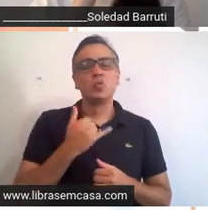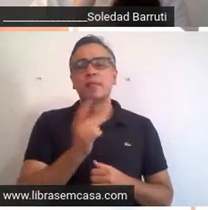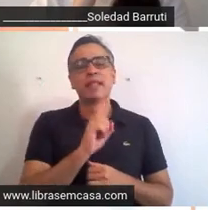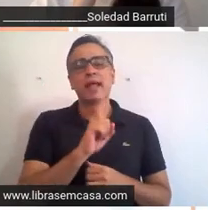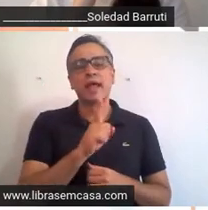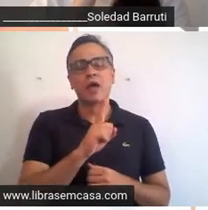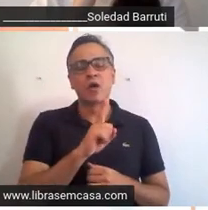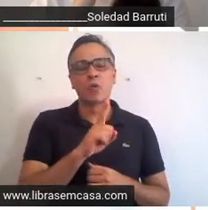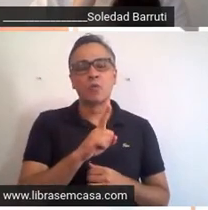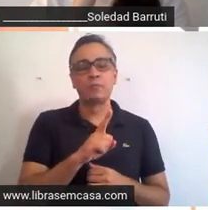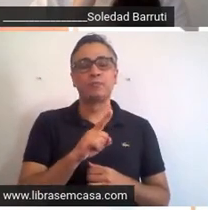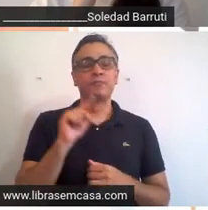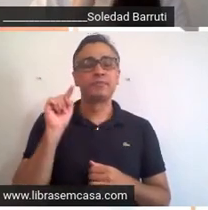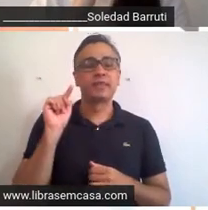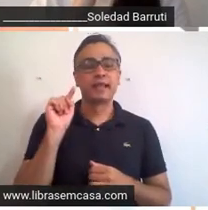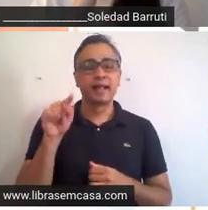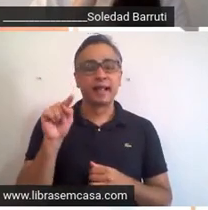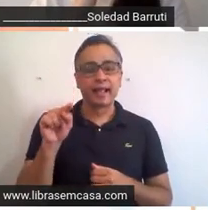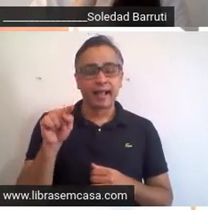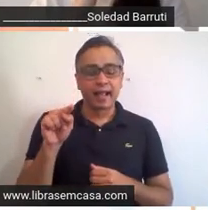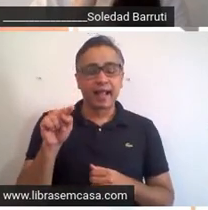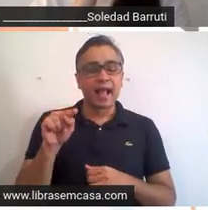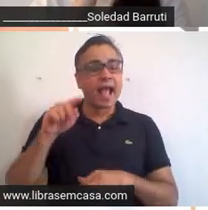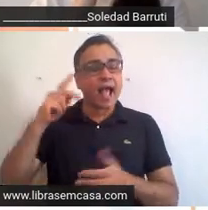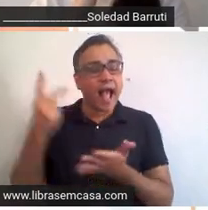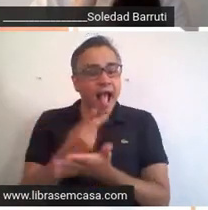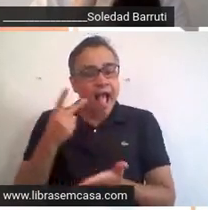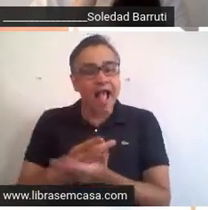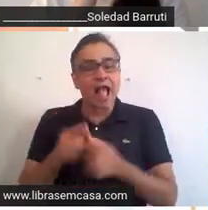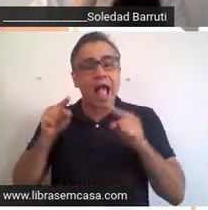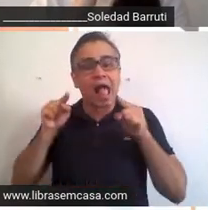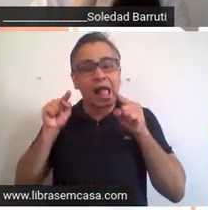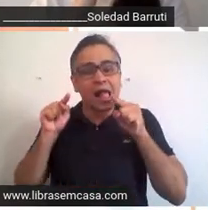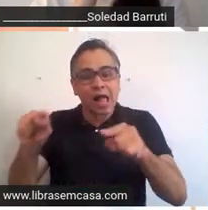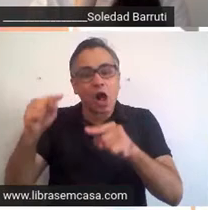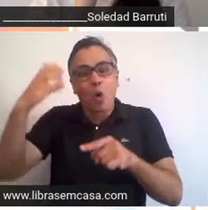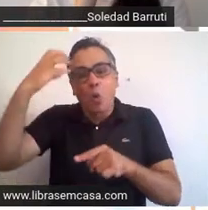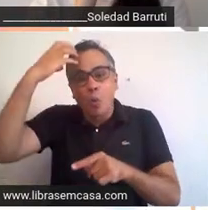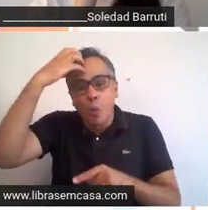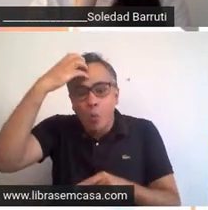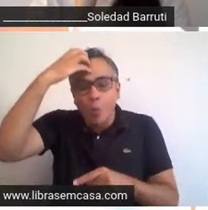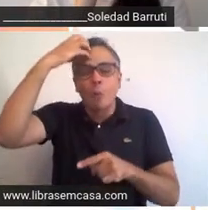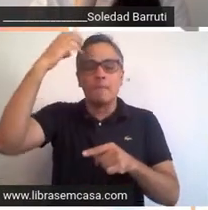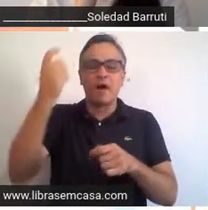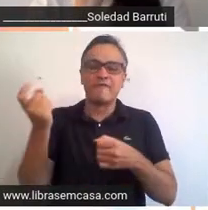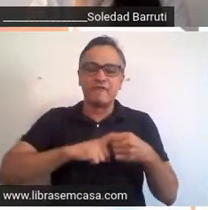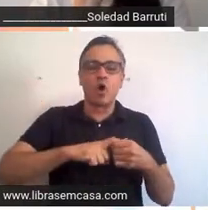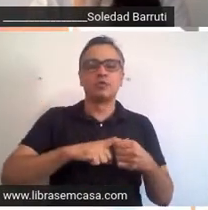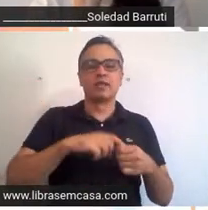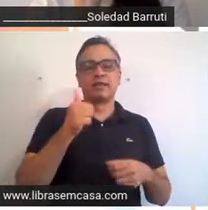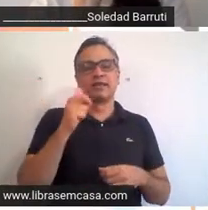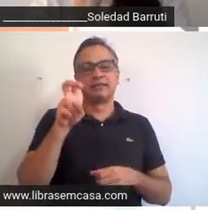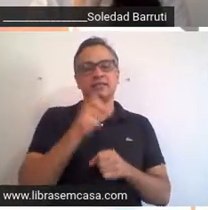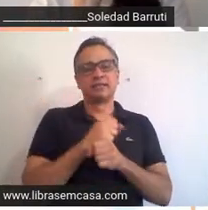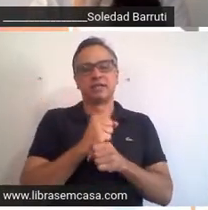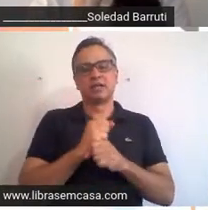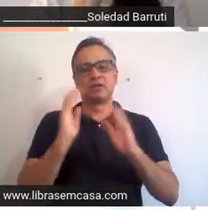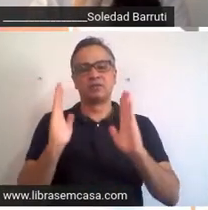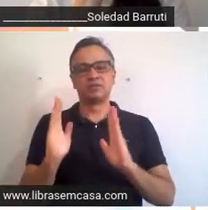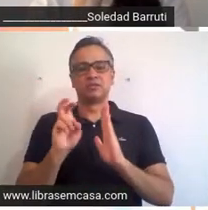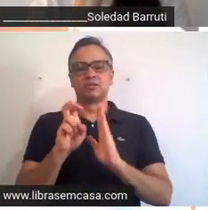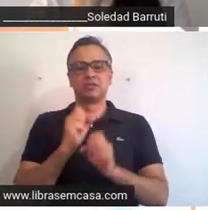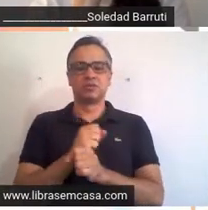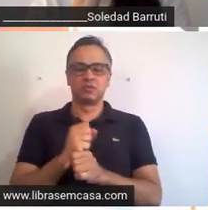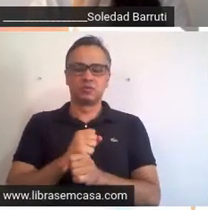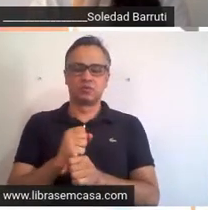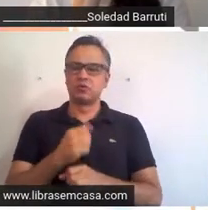Não é você que tem que pedir desculpa, é quem nos fez retroceder 15 anos em 5. E eu acho que desculpas não é